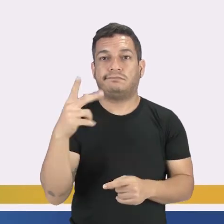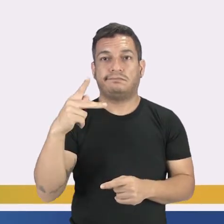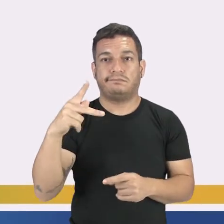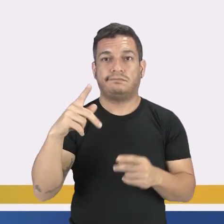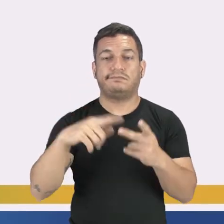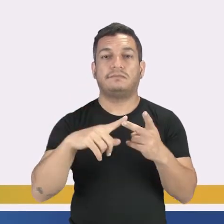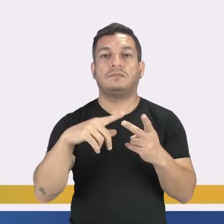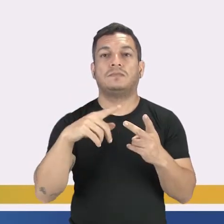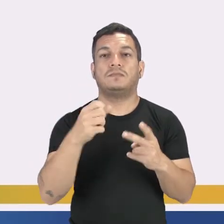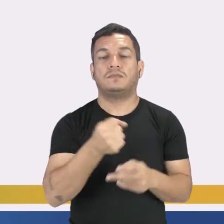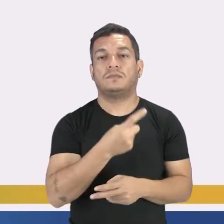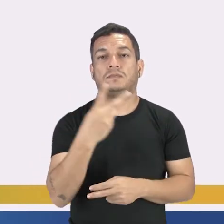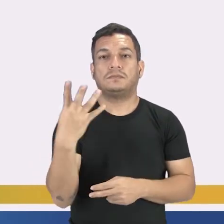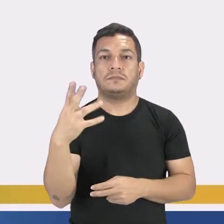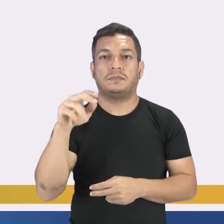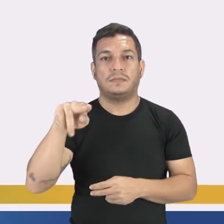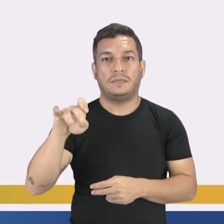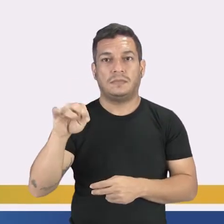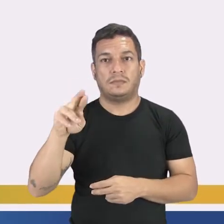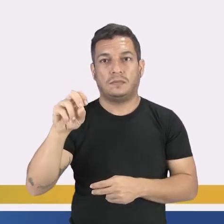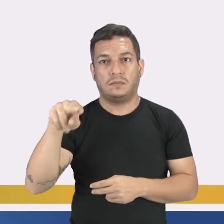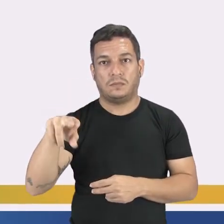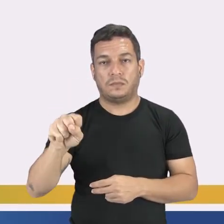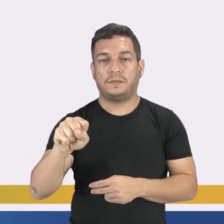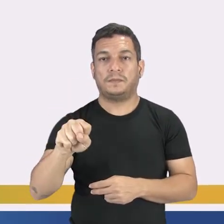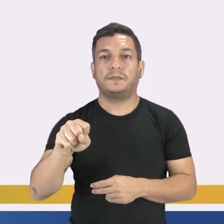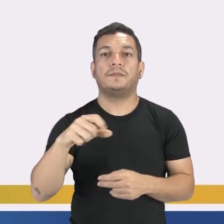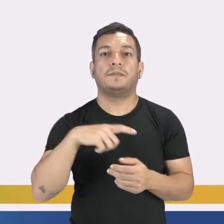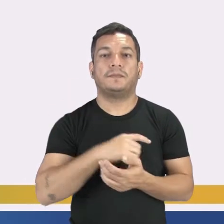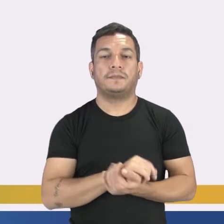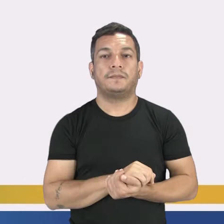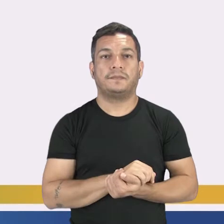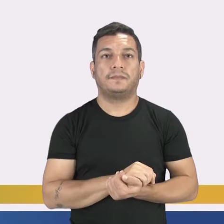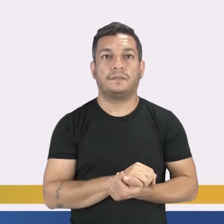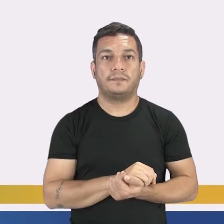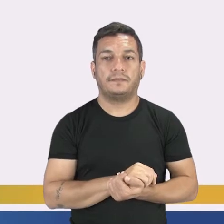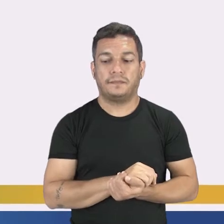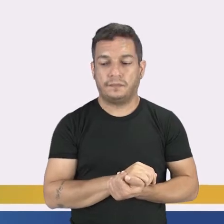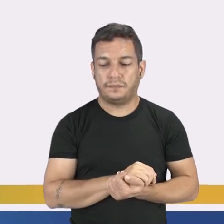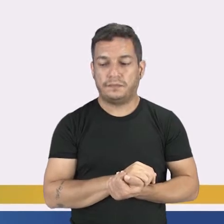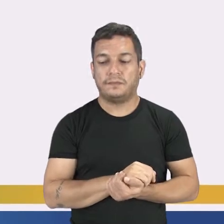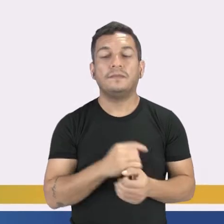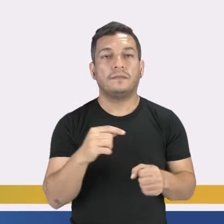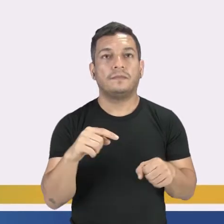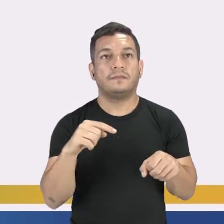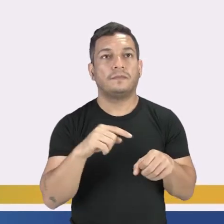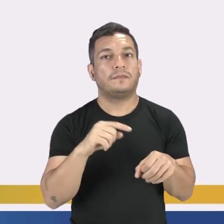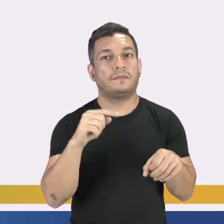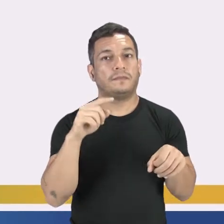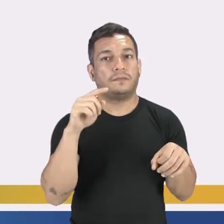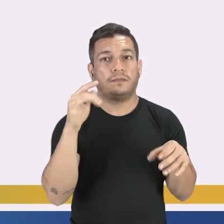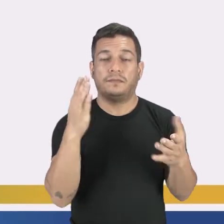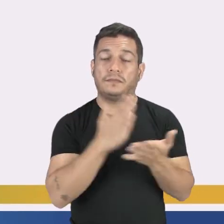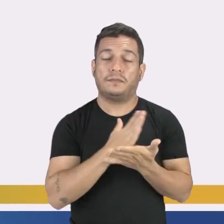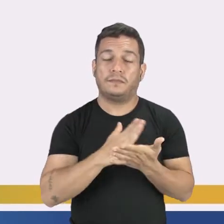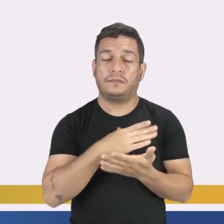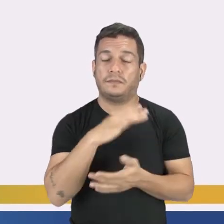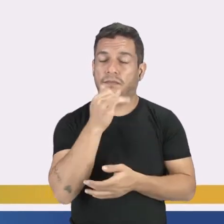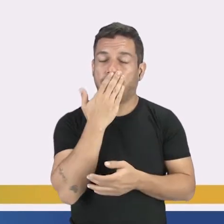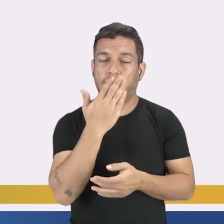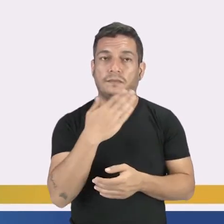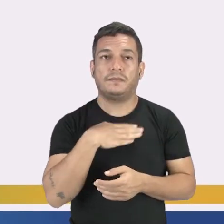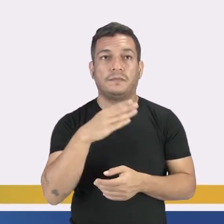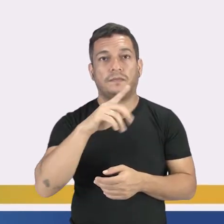número de nêutrons, que está no núcleo atômico. E aí a gente tem alguns tipos de